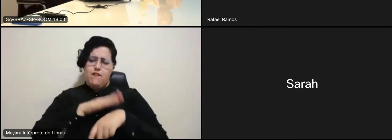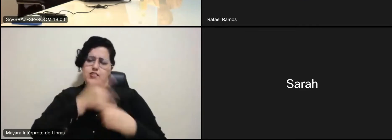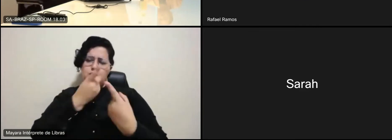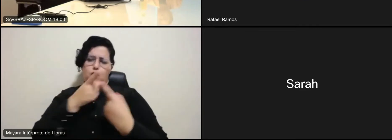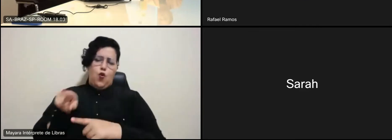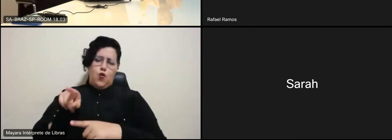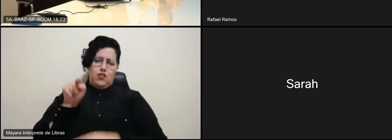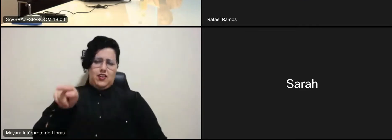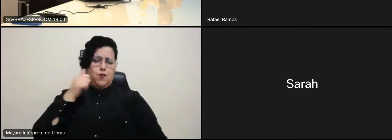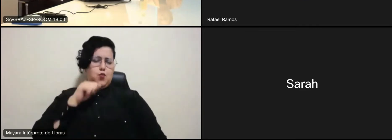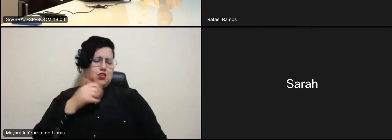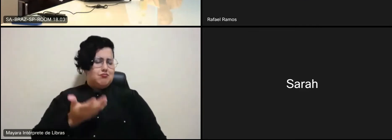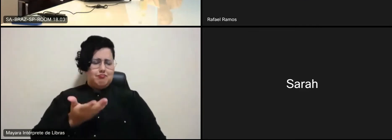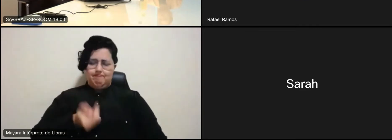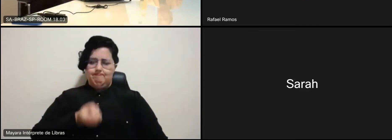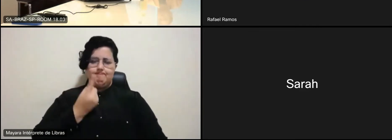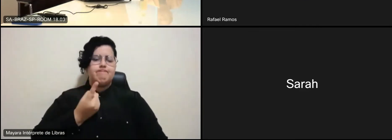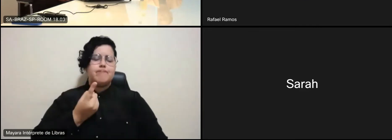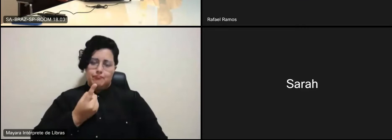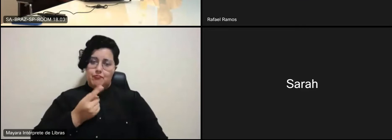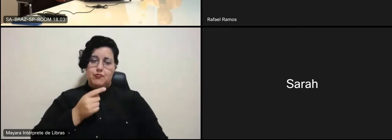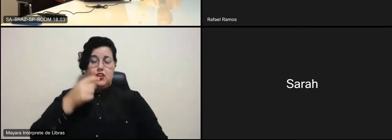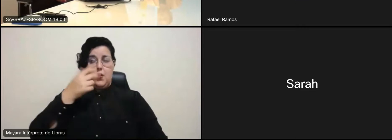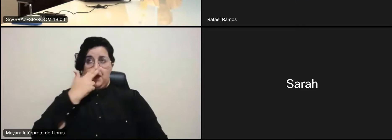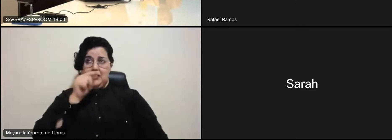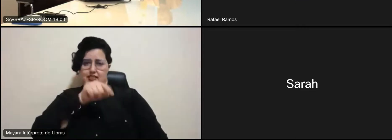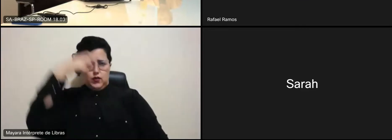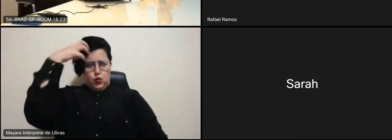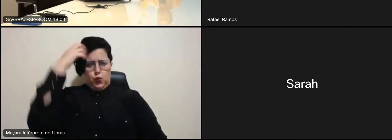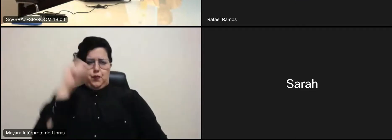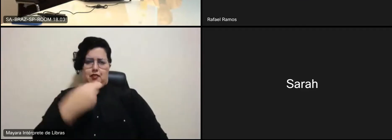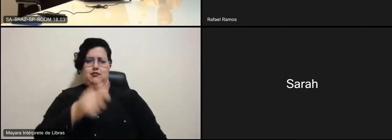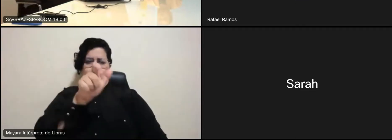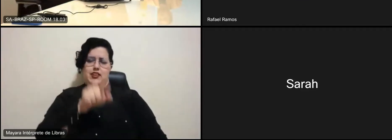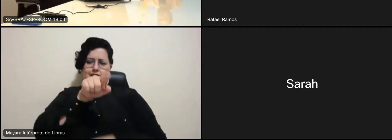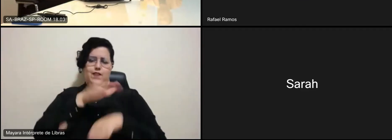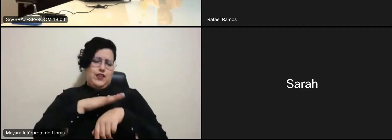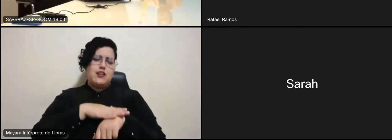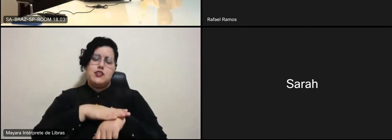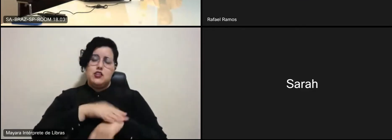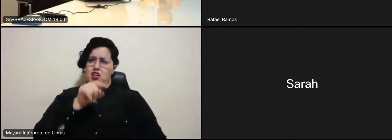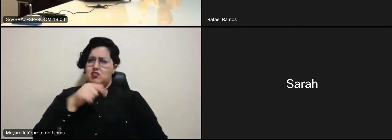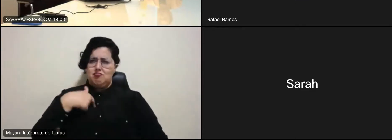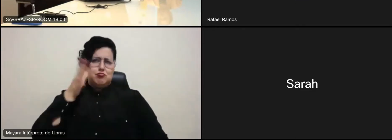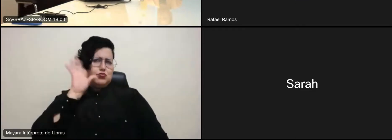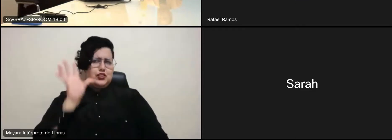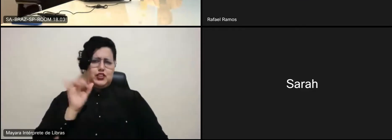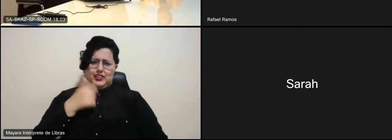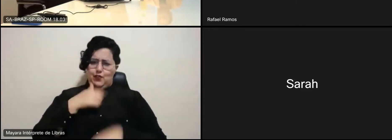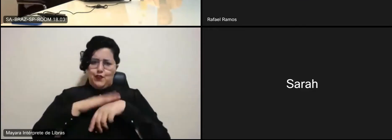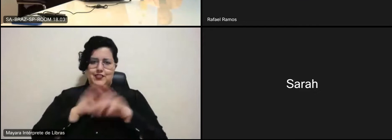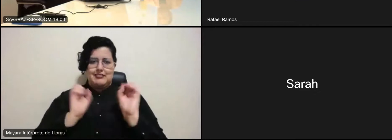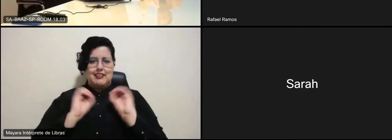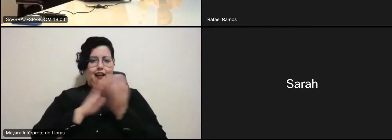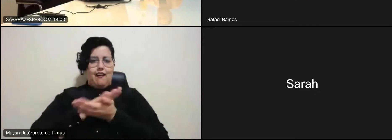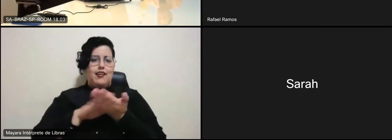aquele cenário. Então, de certa forma, fui eu quem causei a minha agressão. E eu não consegui entender aquilo, e aquilo me